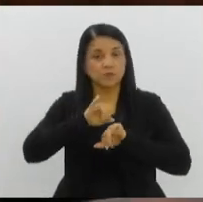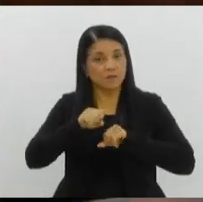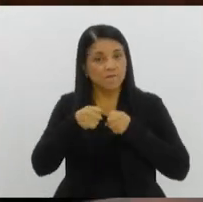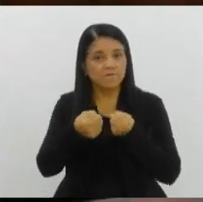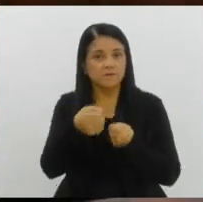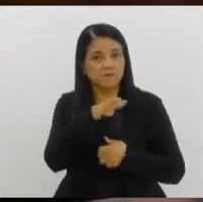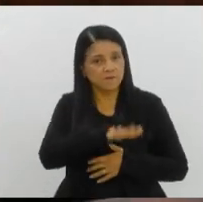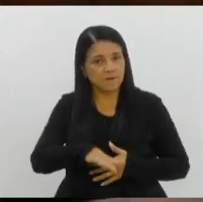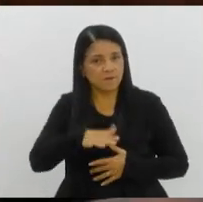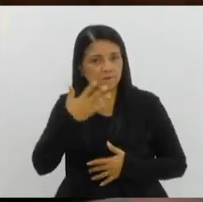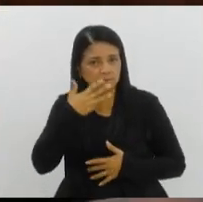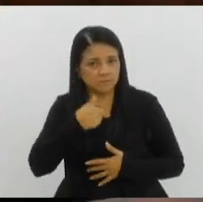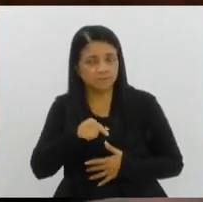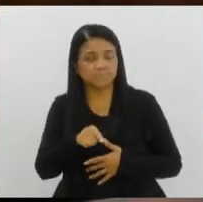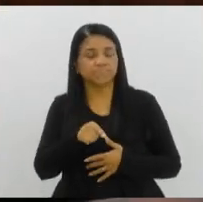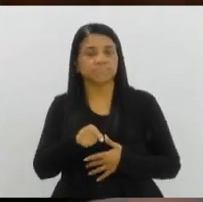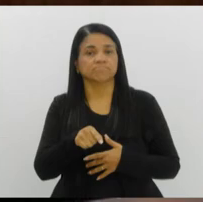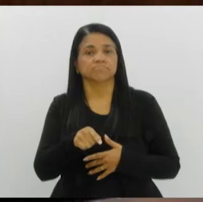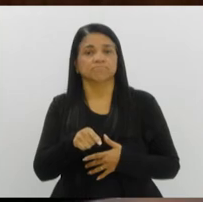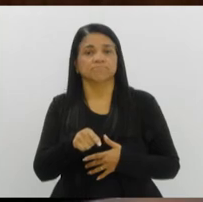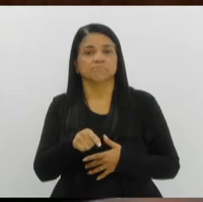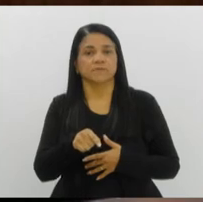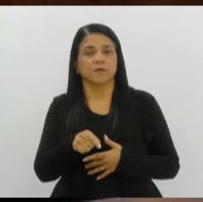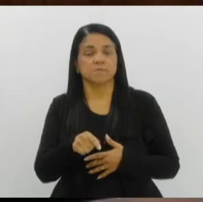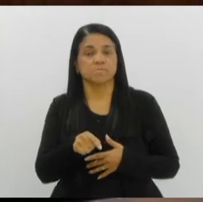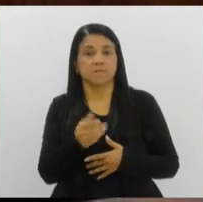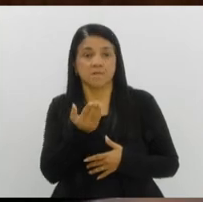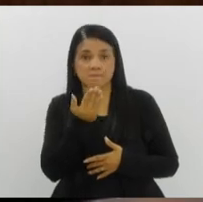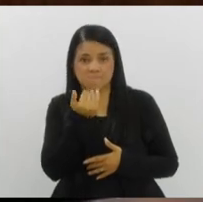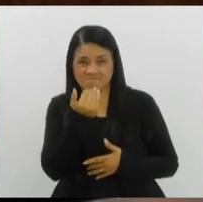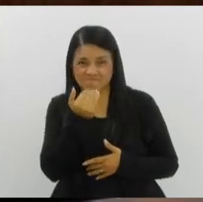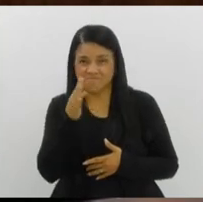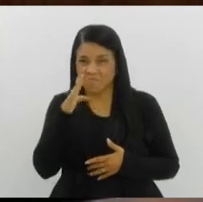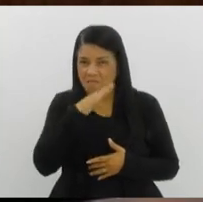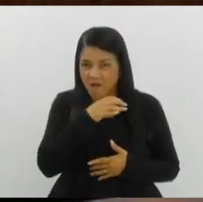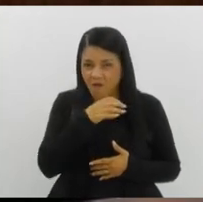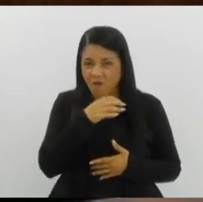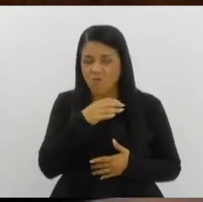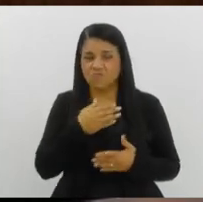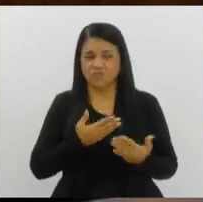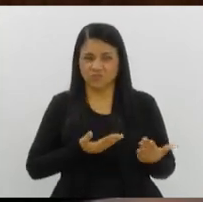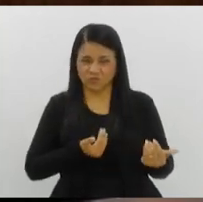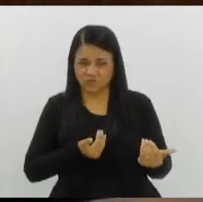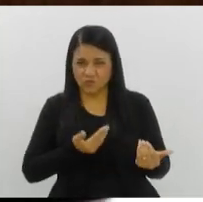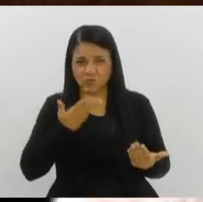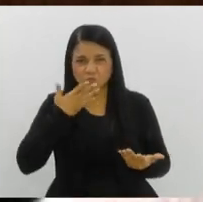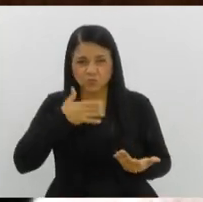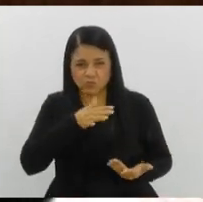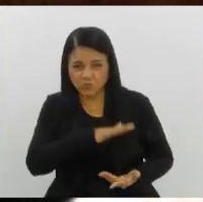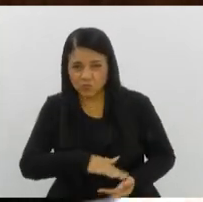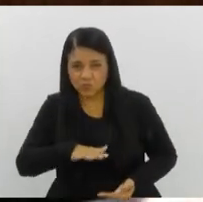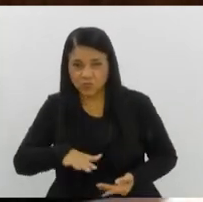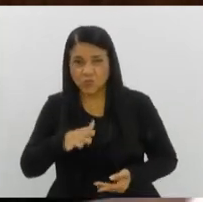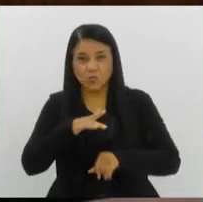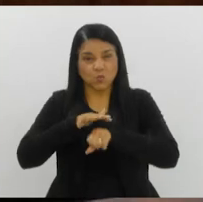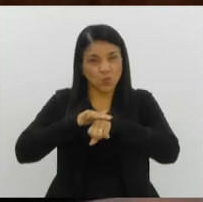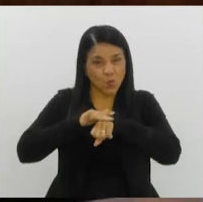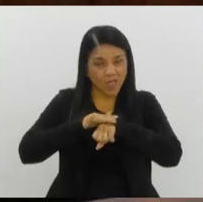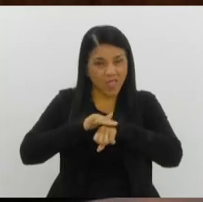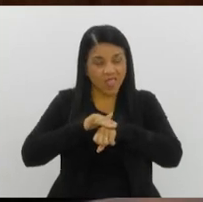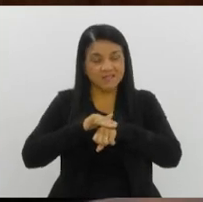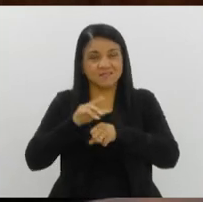das suas bandeiras, que uma má alimentação na juventude, algumas dessas doenças, inclusive